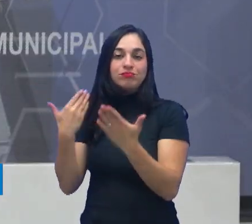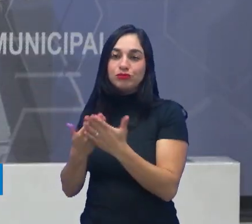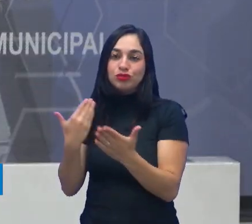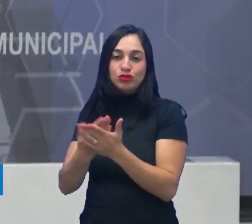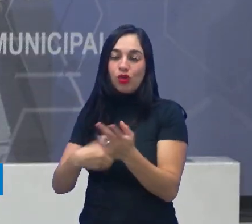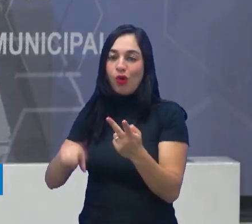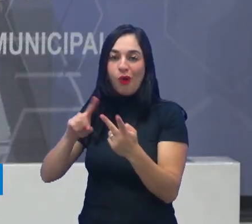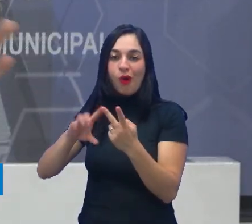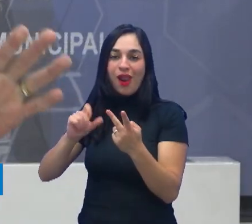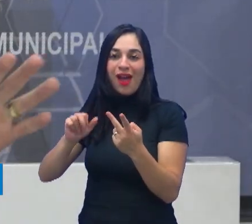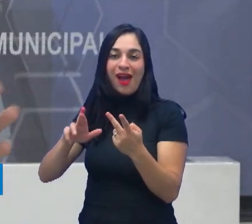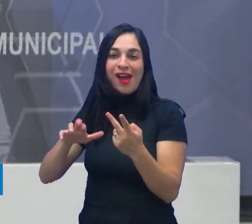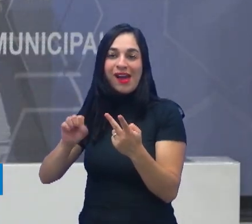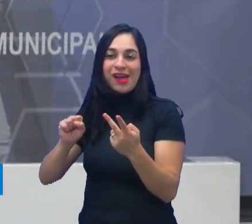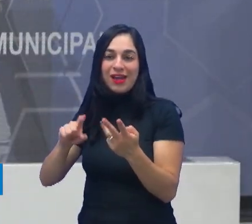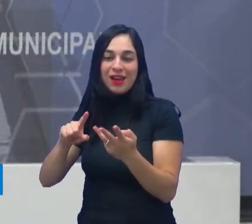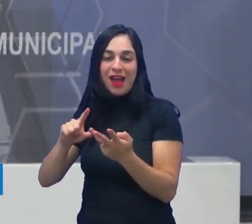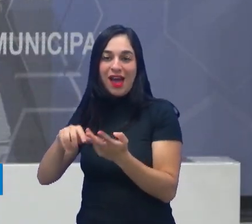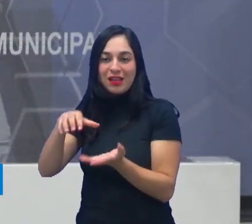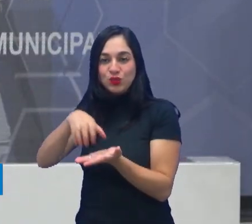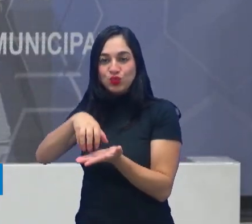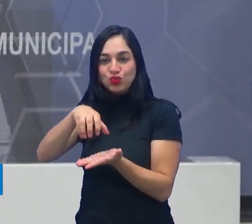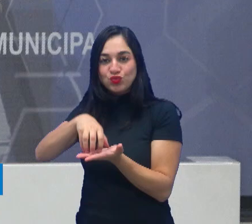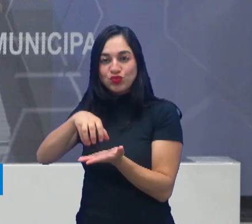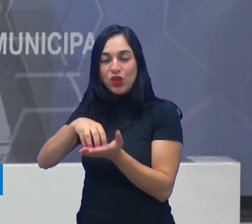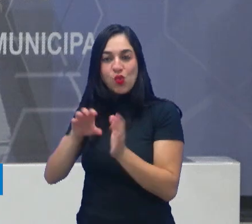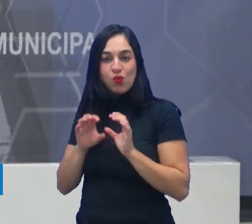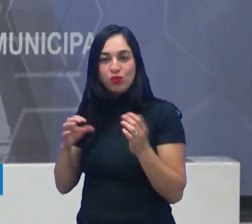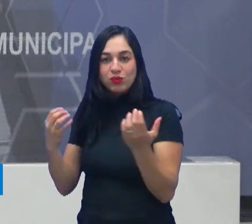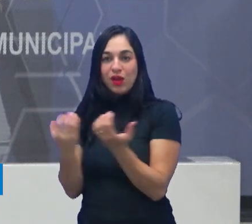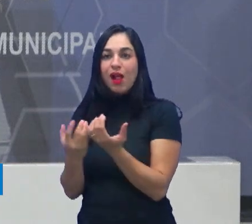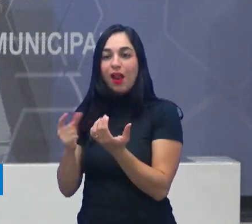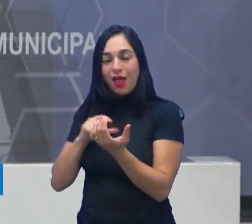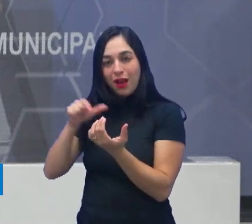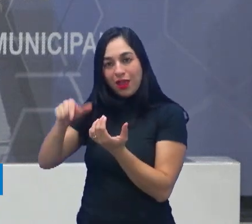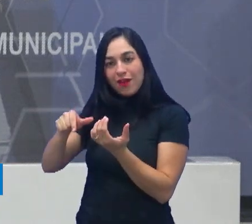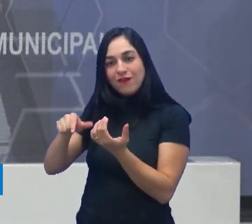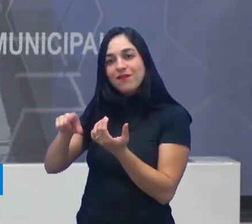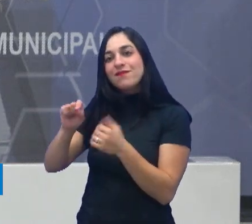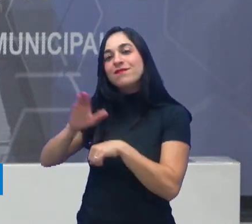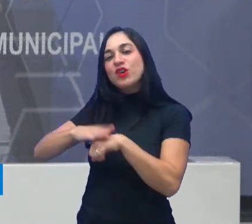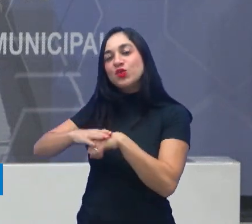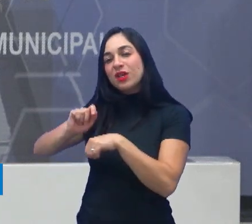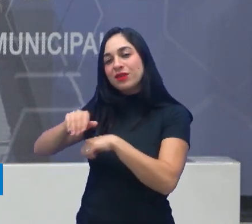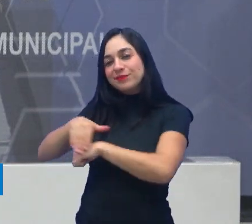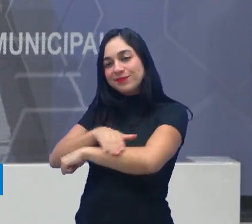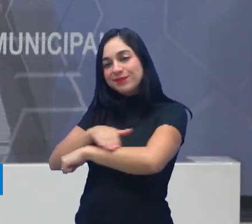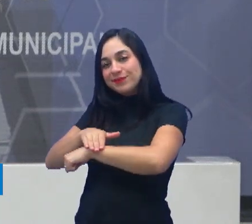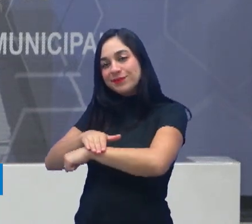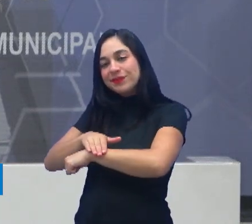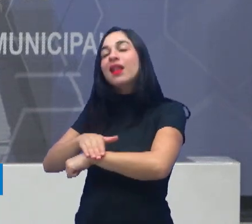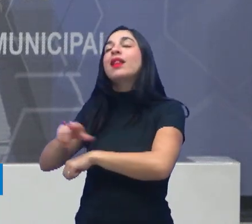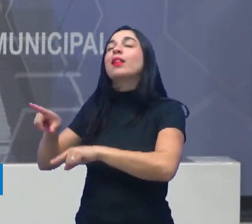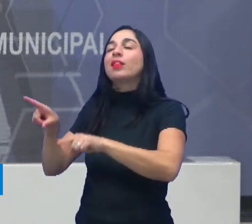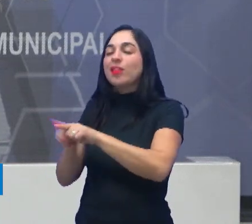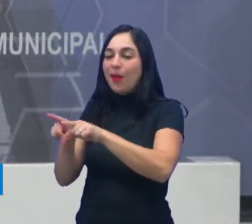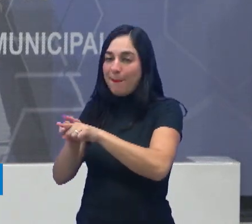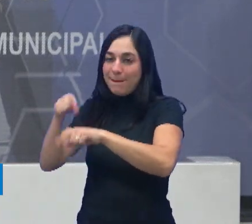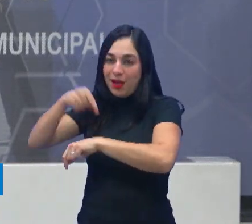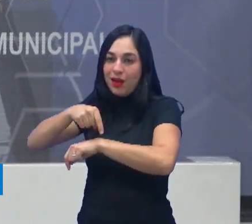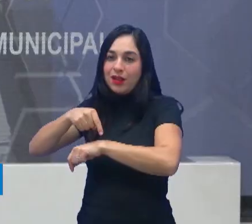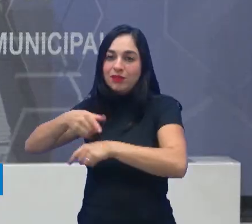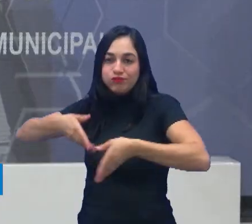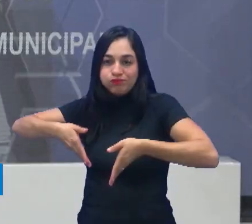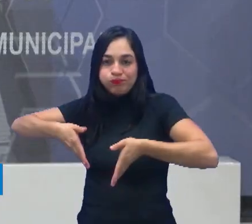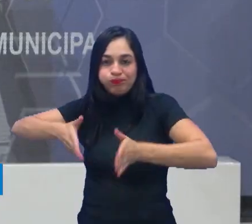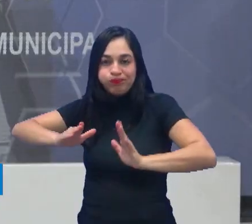CRAS, enfim, mais movimentada ainda, vai lá e volta e implanta na calçada. Eu